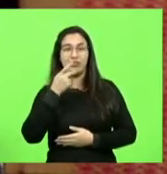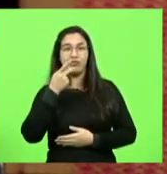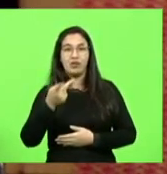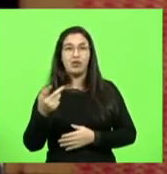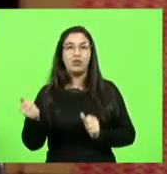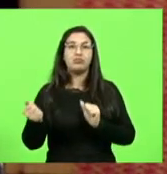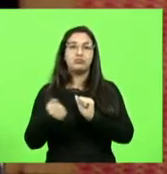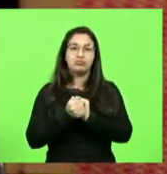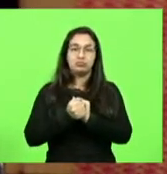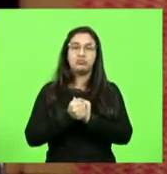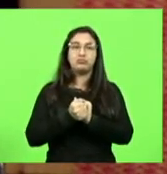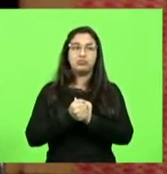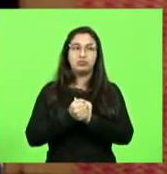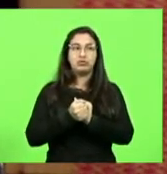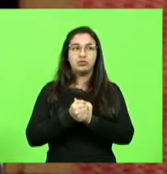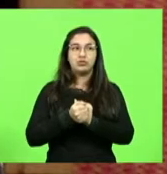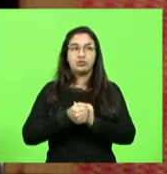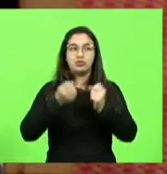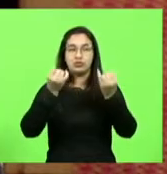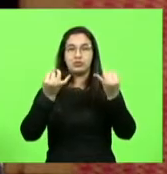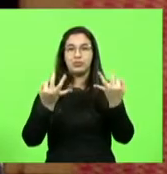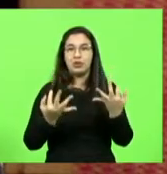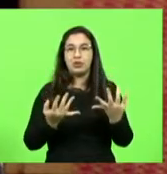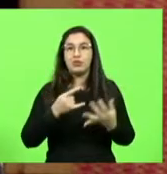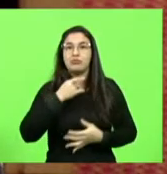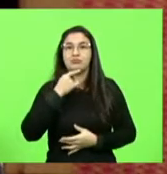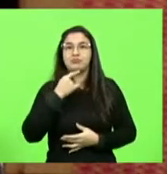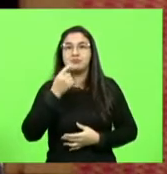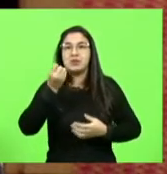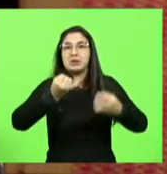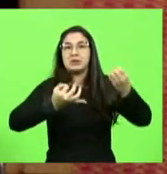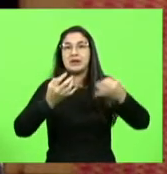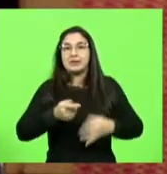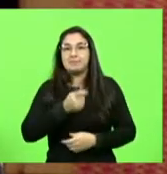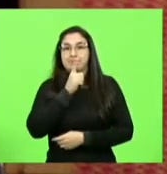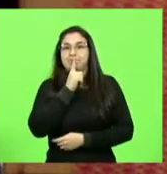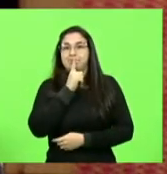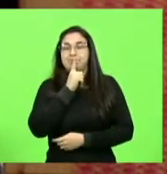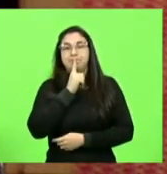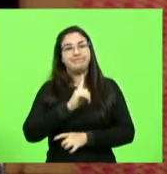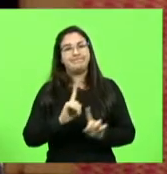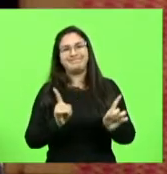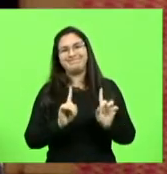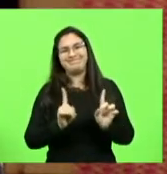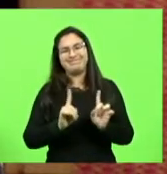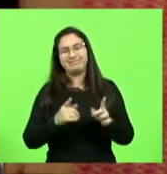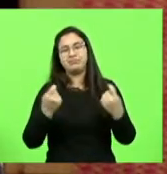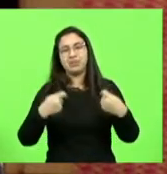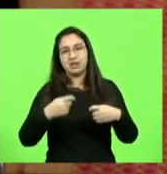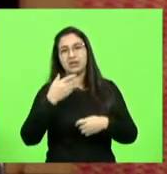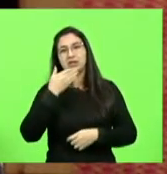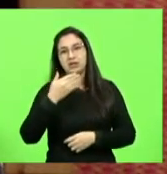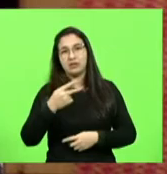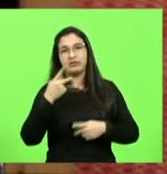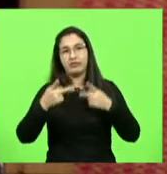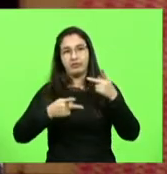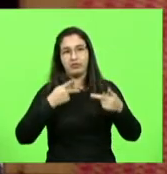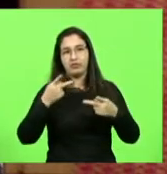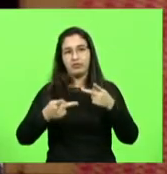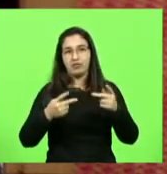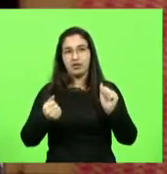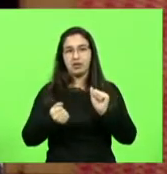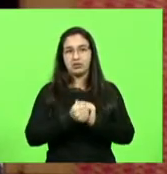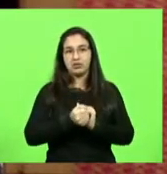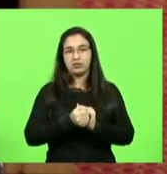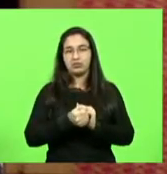palavras, dizendo que não dá mais para ficar quieto ante a situação que Santa Catarina está passando.